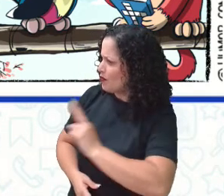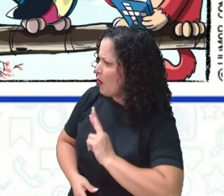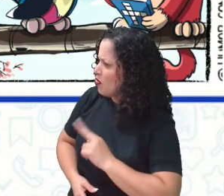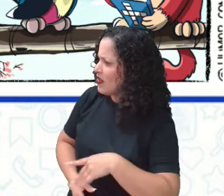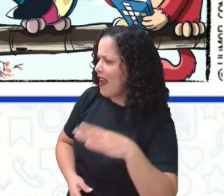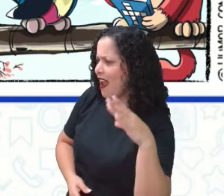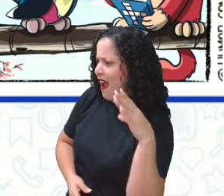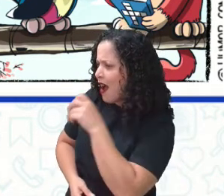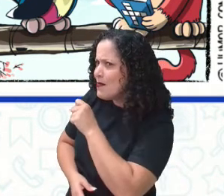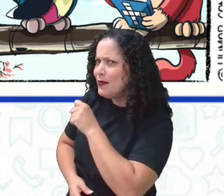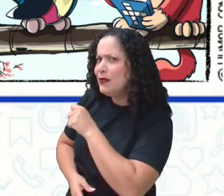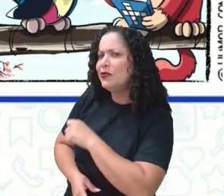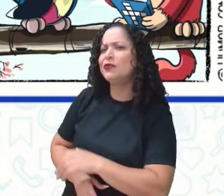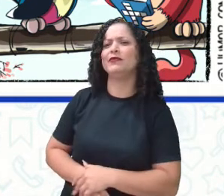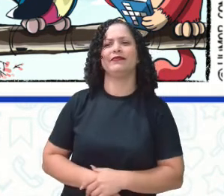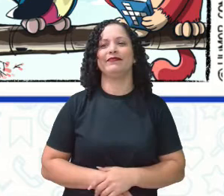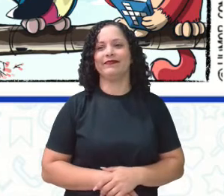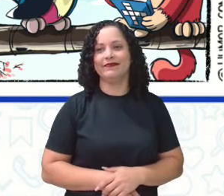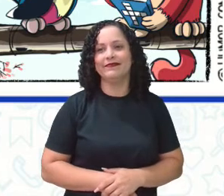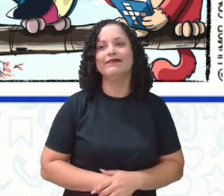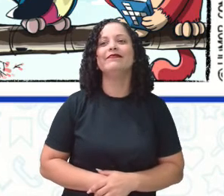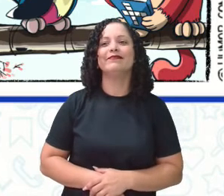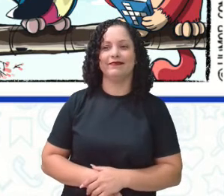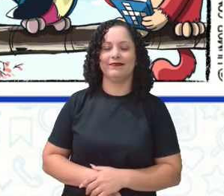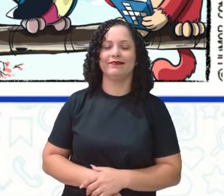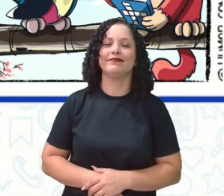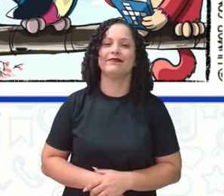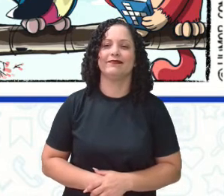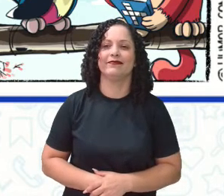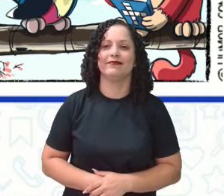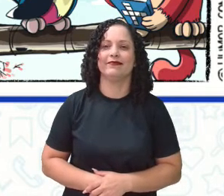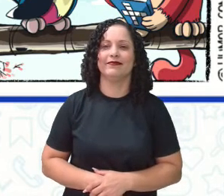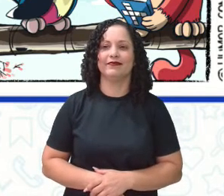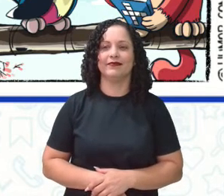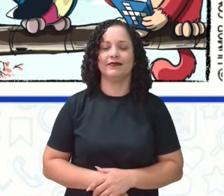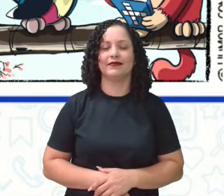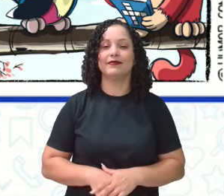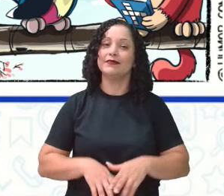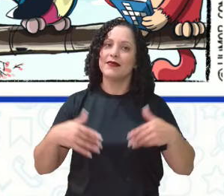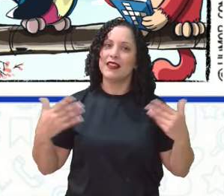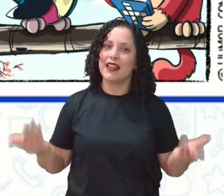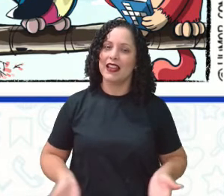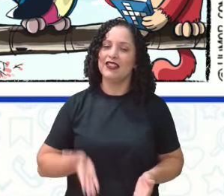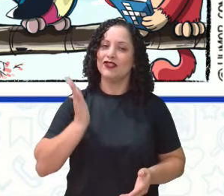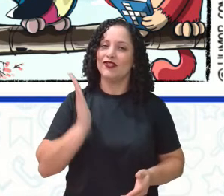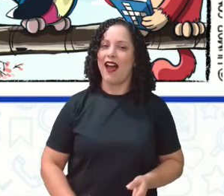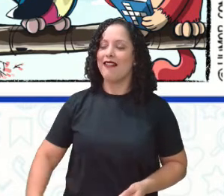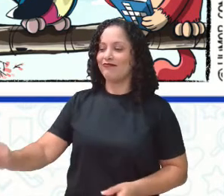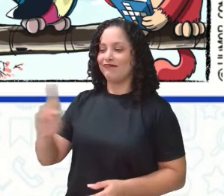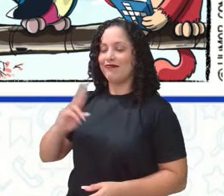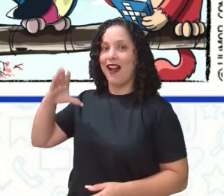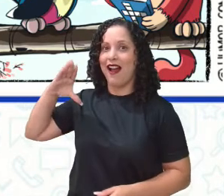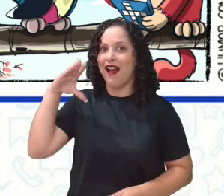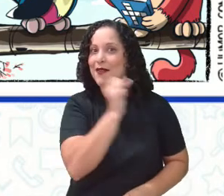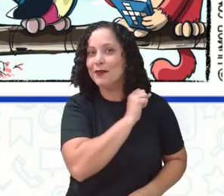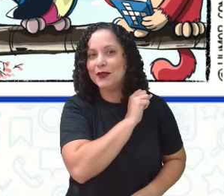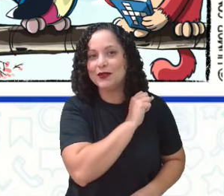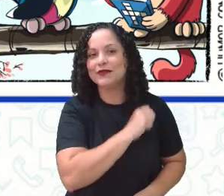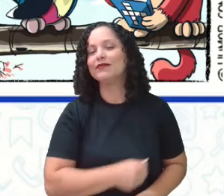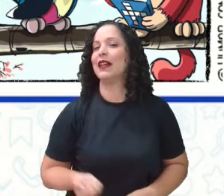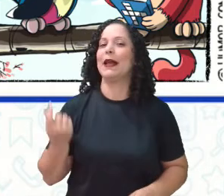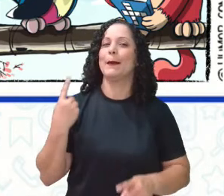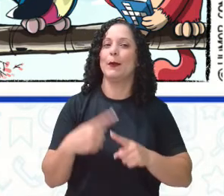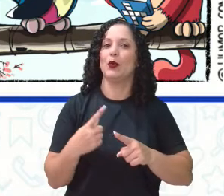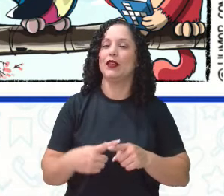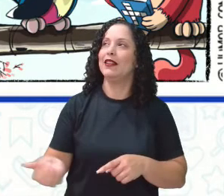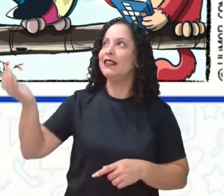professora Vivi? Pois é. E aí, ele tem a resposta imediata. Então, o QR Code,